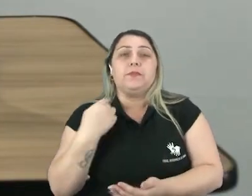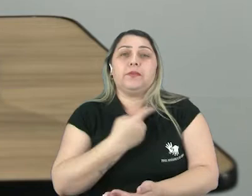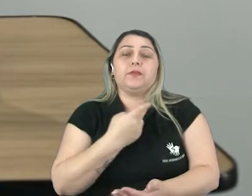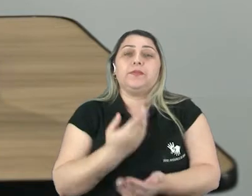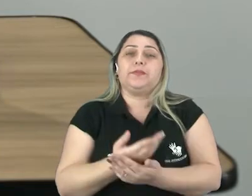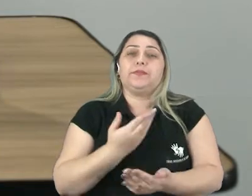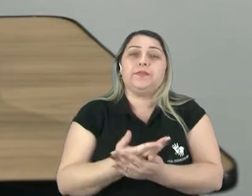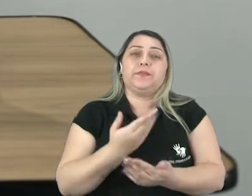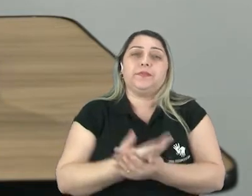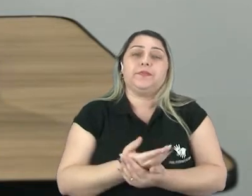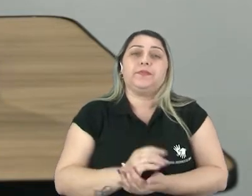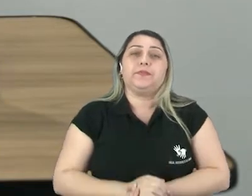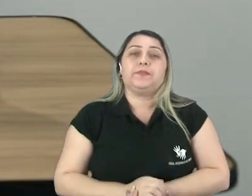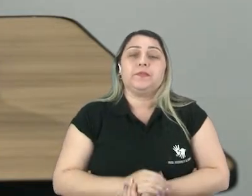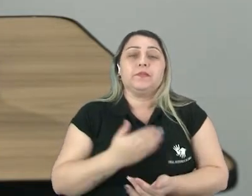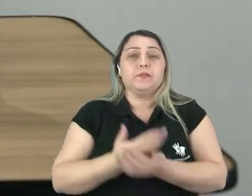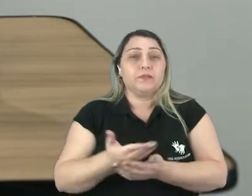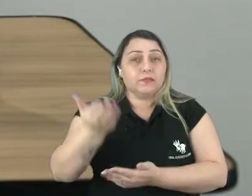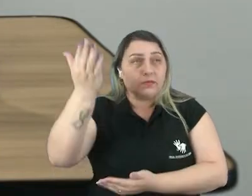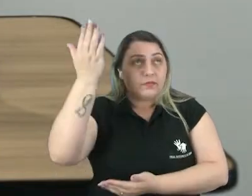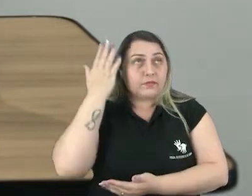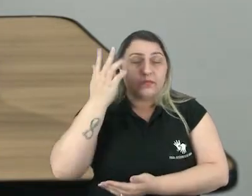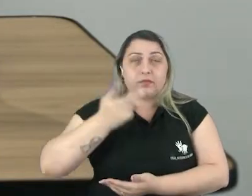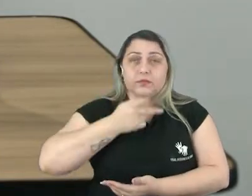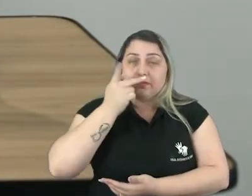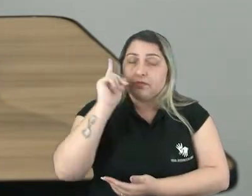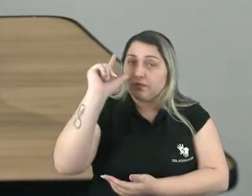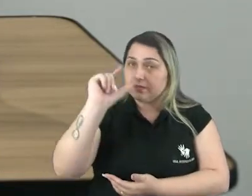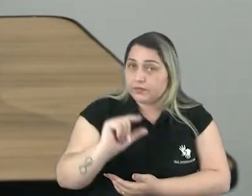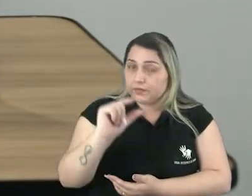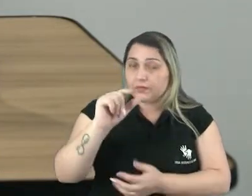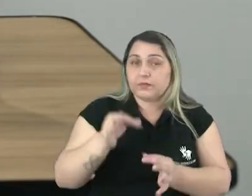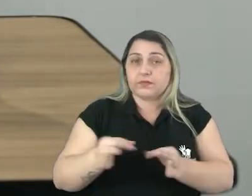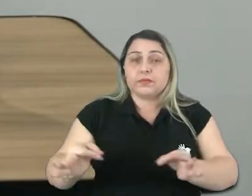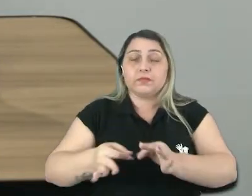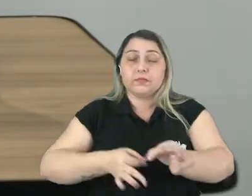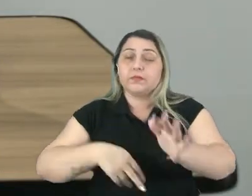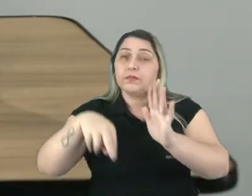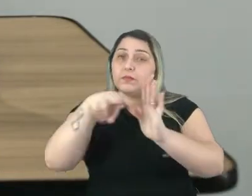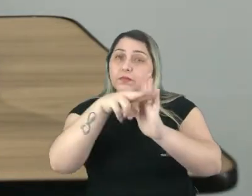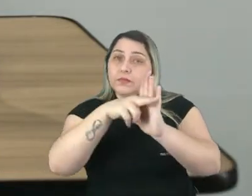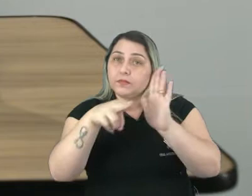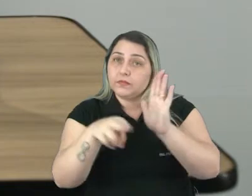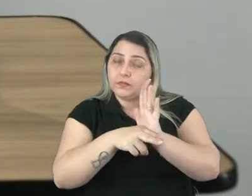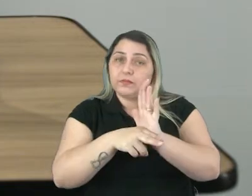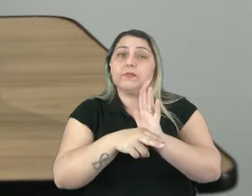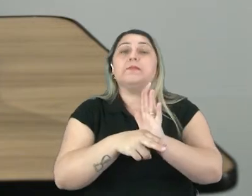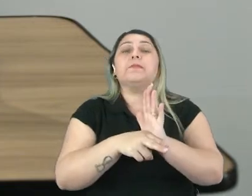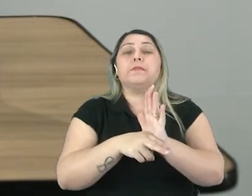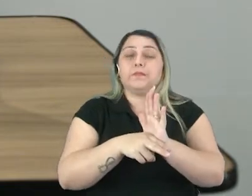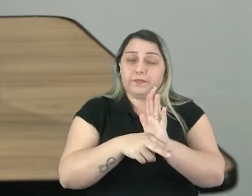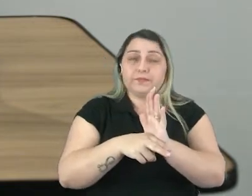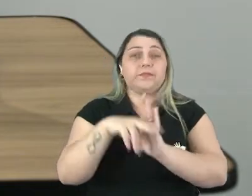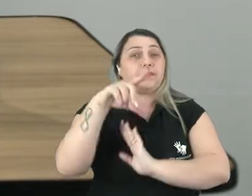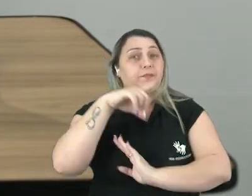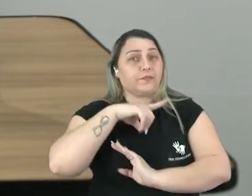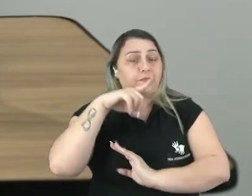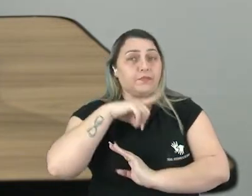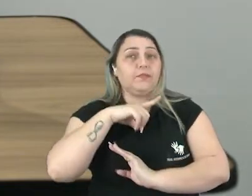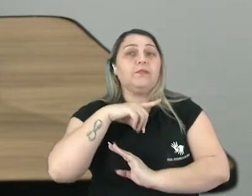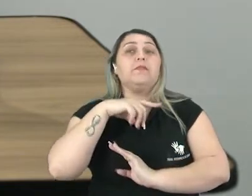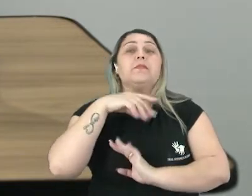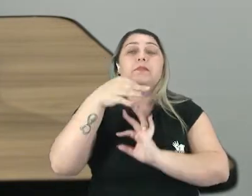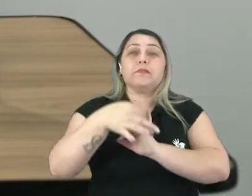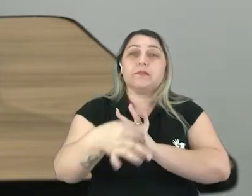aula. Na aula passada, nós falamos um pouquinho sobre as medidas padronizadas, que são as medidas que têm